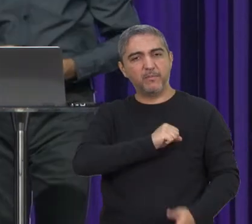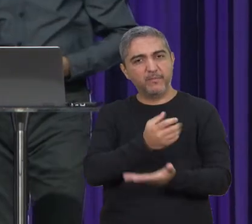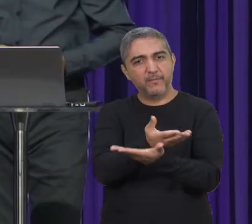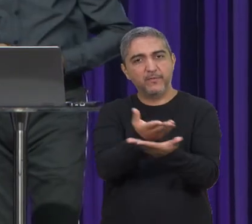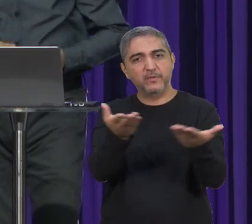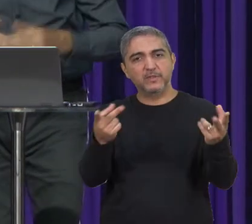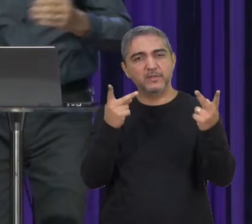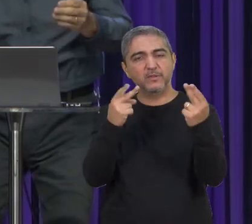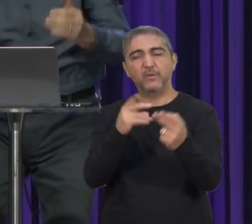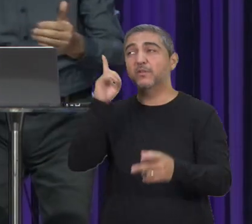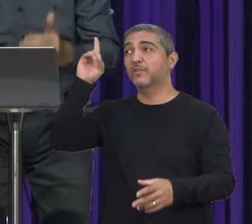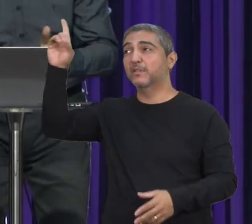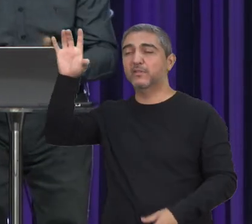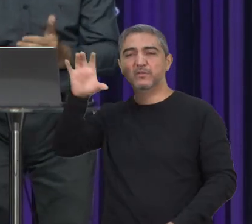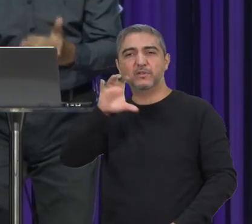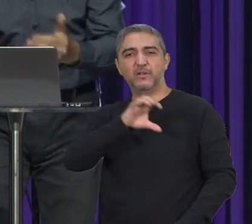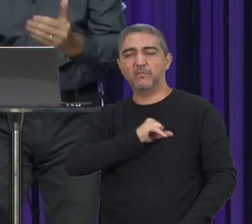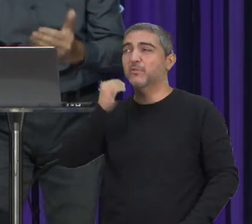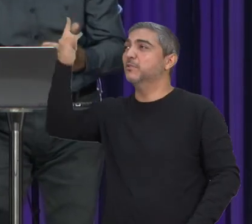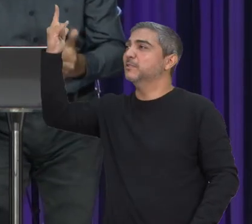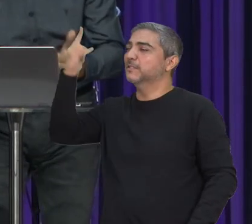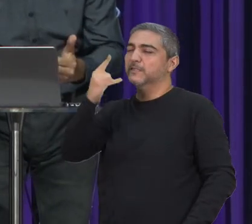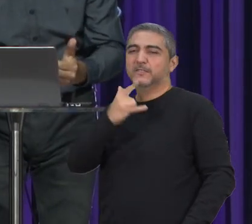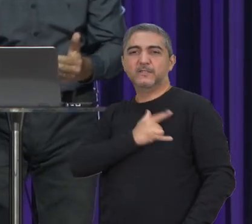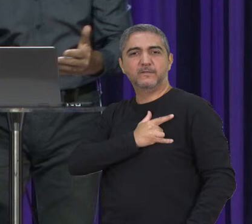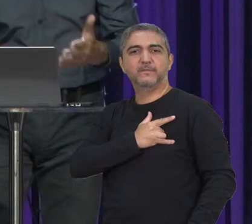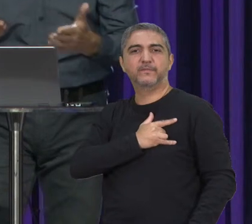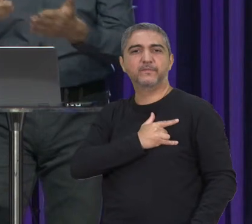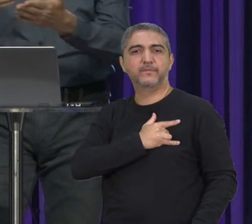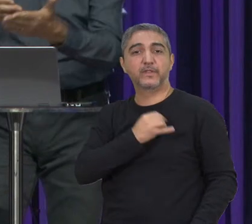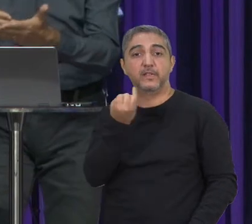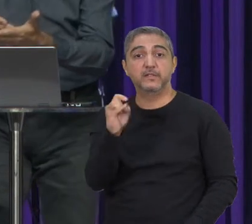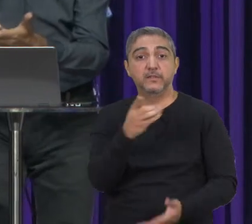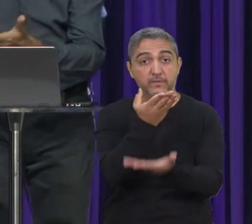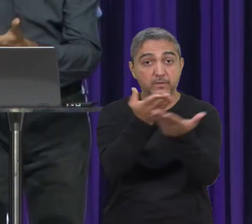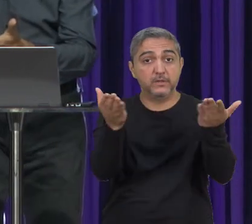amor. Quando vocês obedecem aos meus mandamentos,